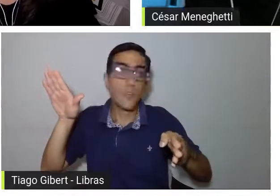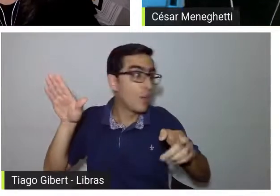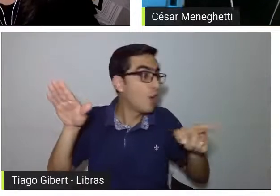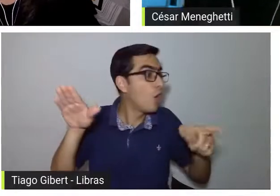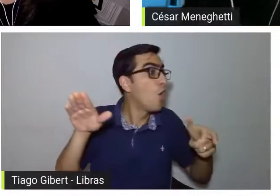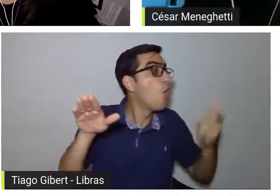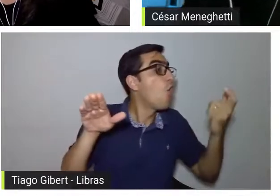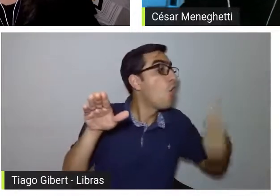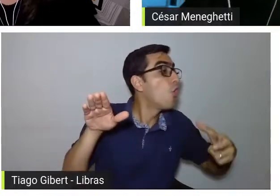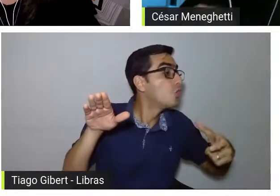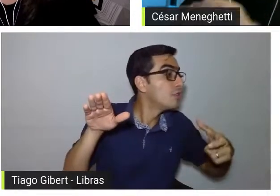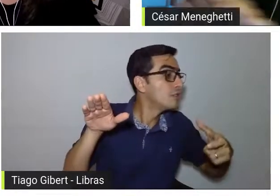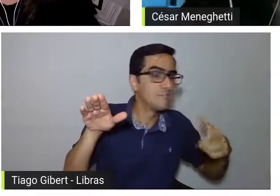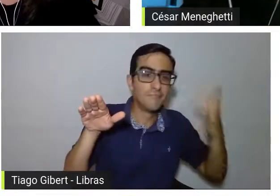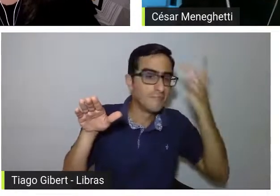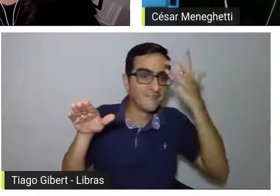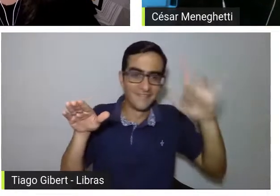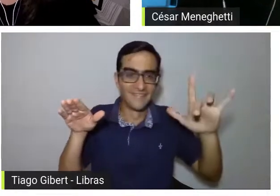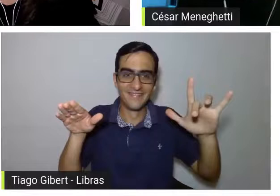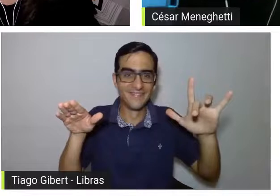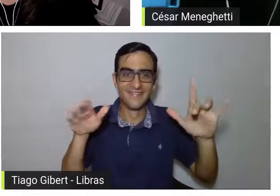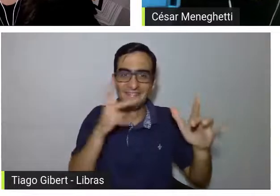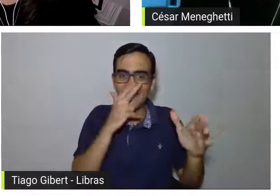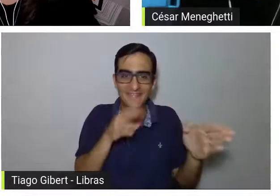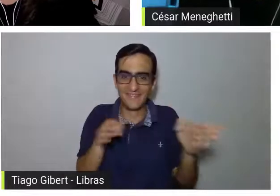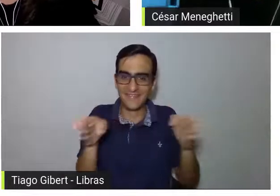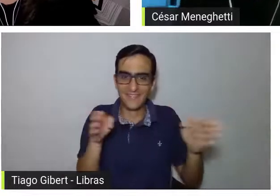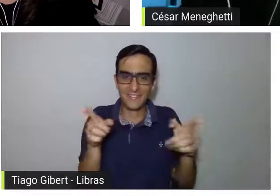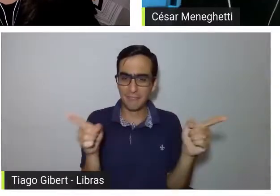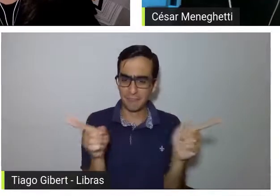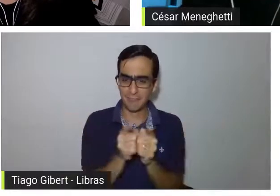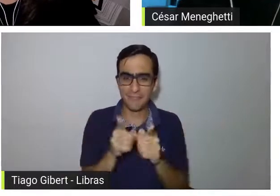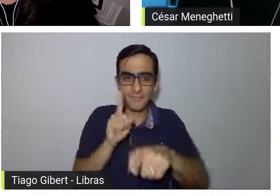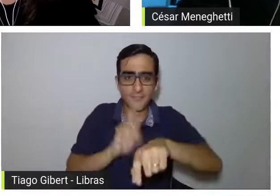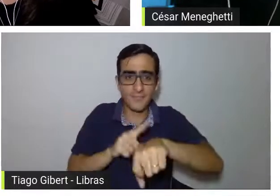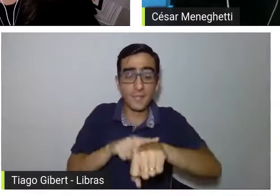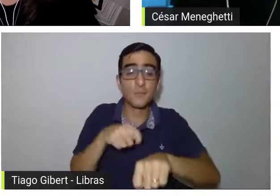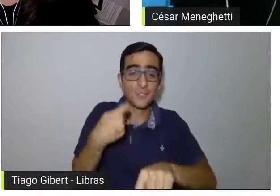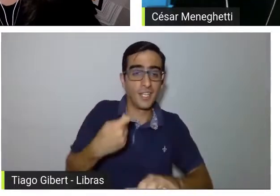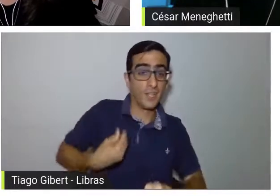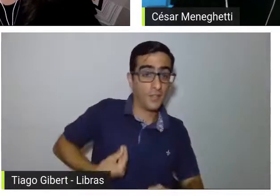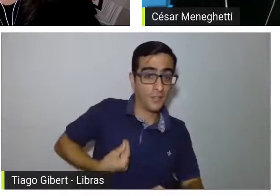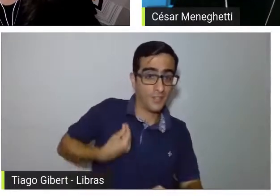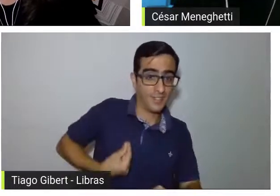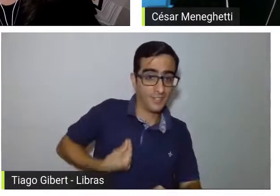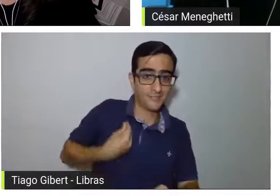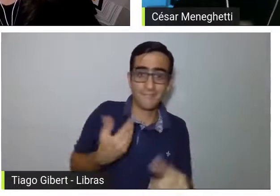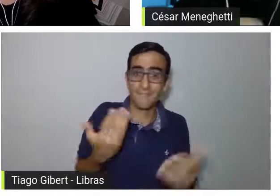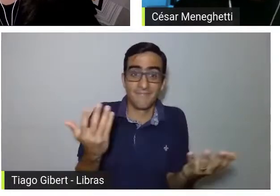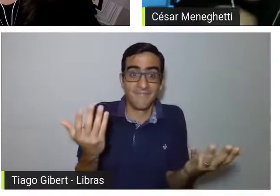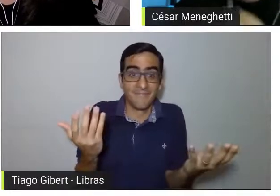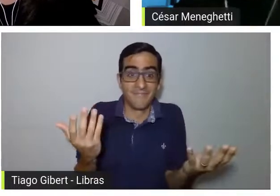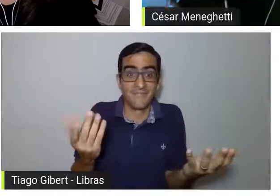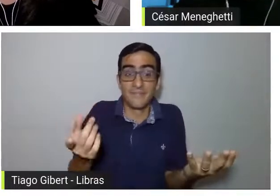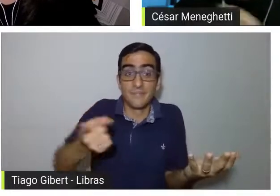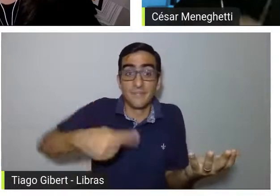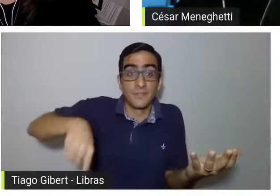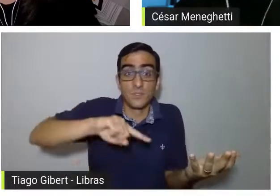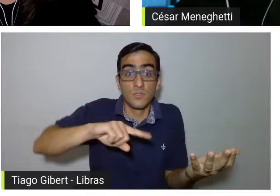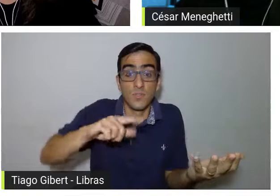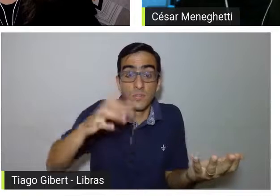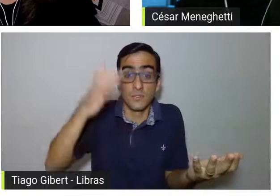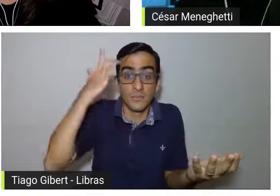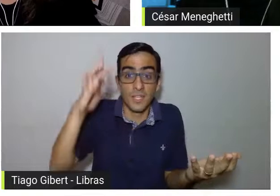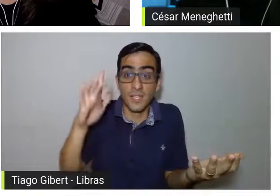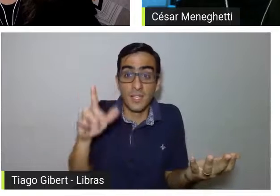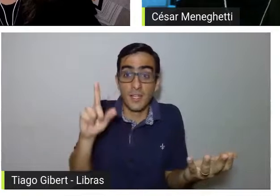sabe para onde vai, esse período curto de tempo chamado vida, e que também fazem parte de